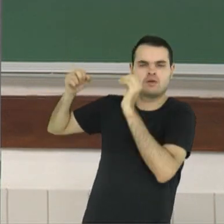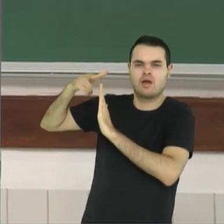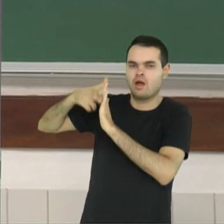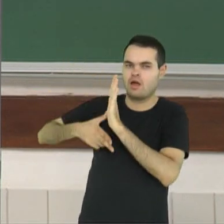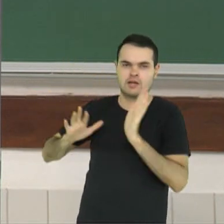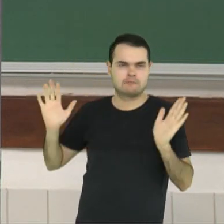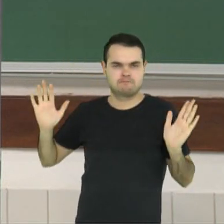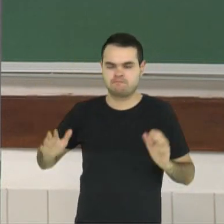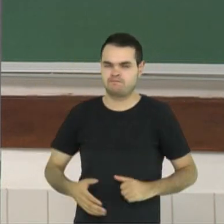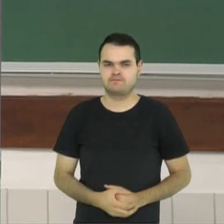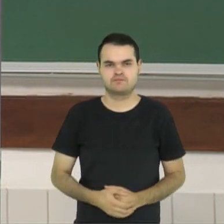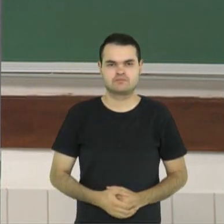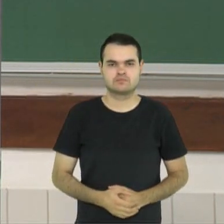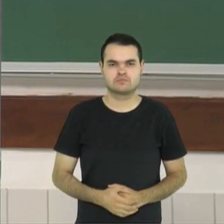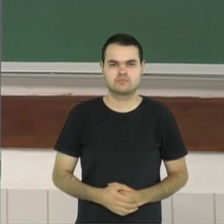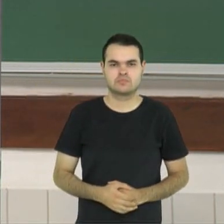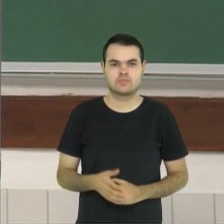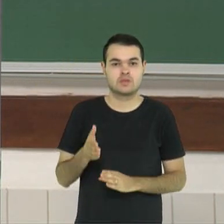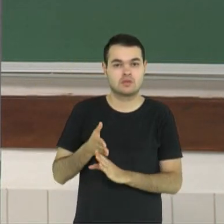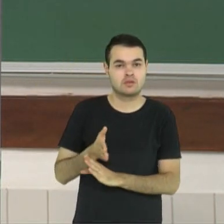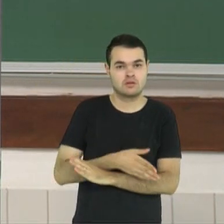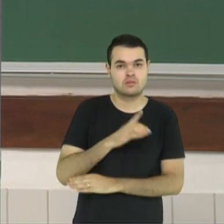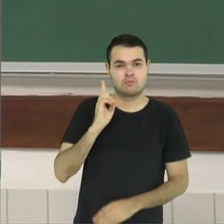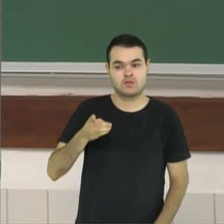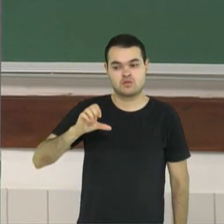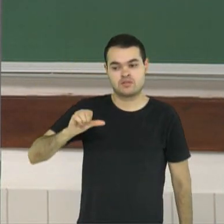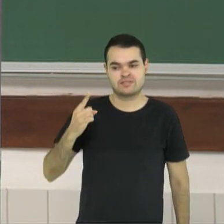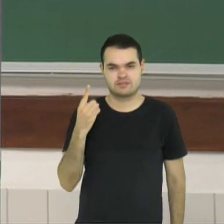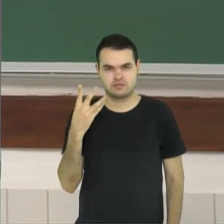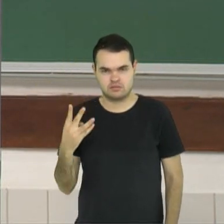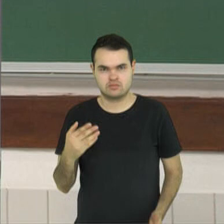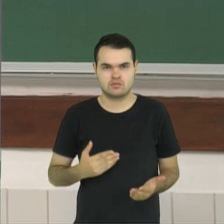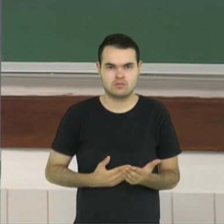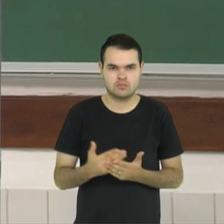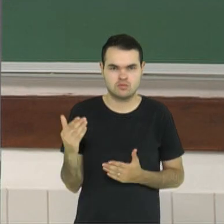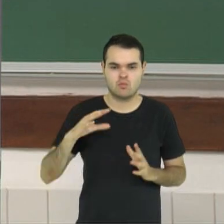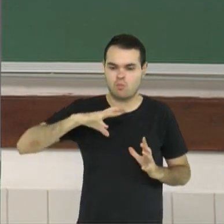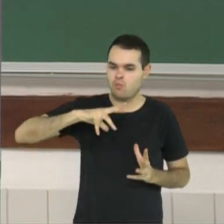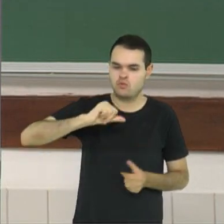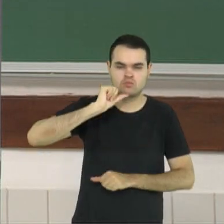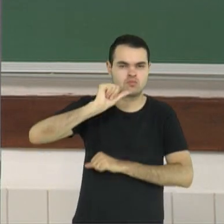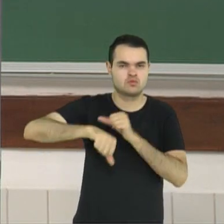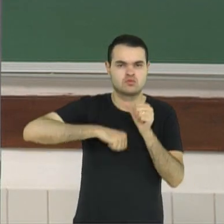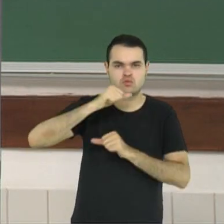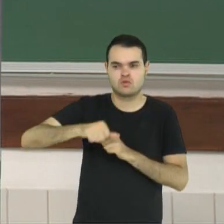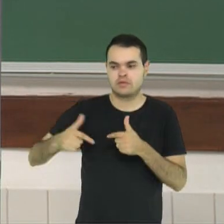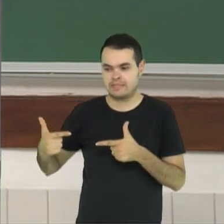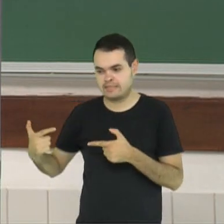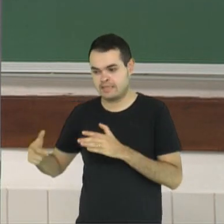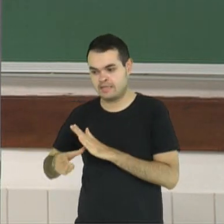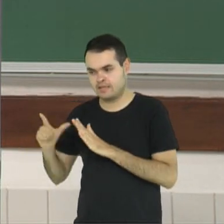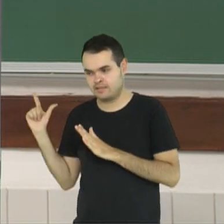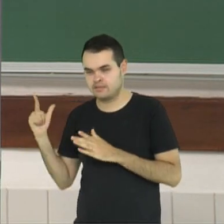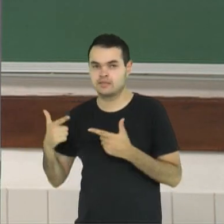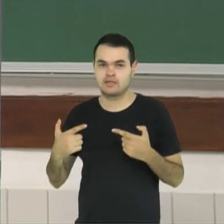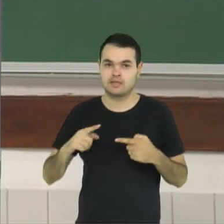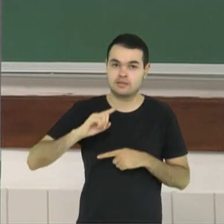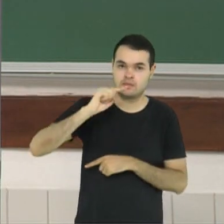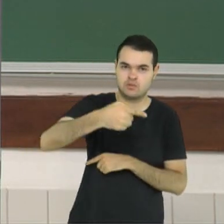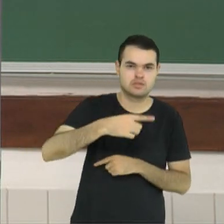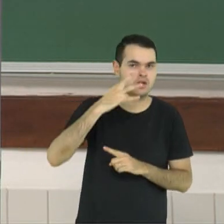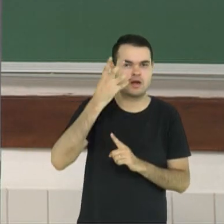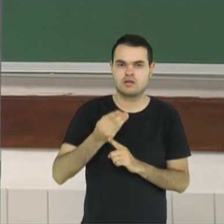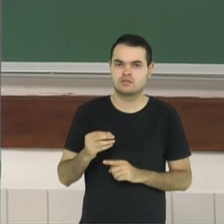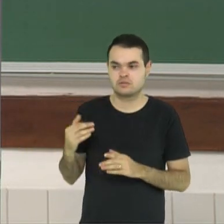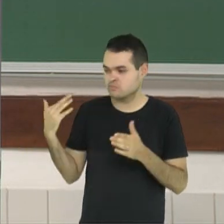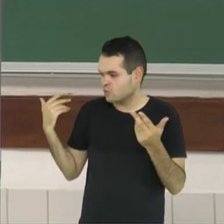que agora, depois, início de guerra, 1914, que nem eu falei para vocês, o mundo mudou. Antes da guerra, depois da guerra, a arte não conseguia mais ficar